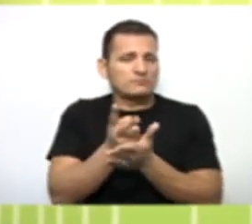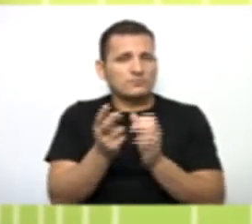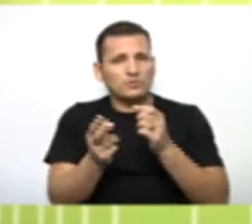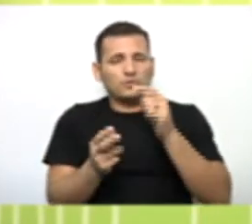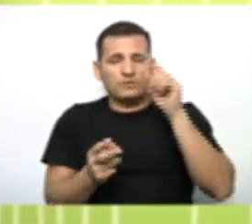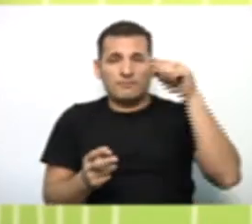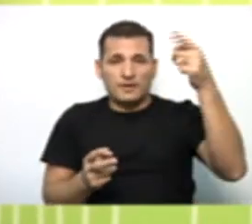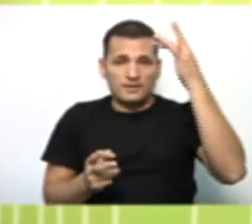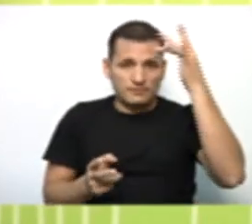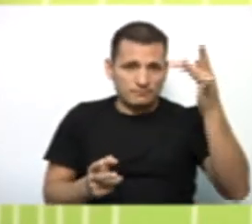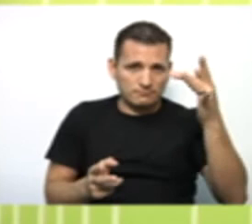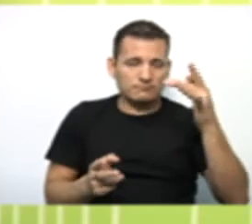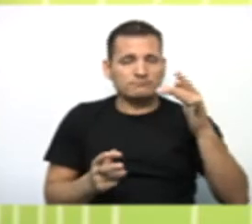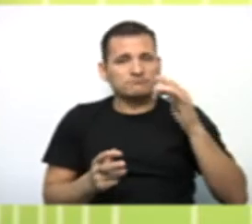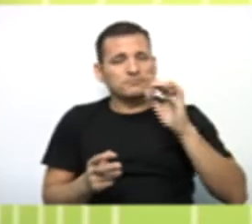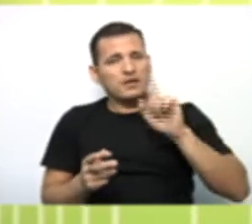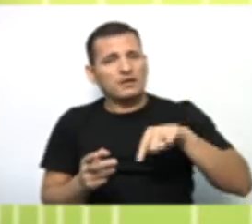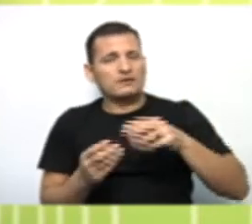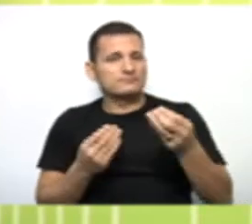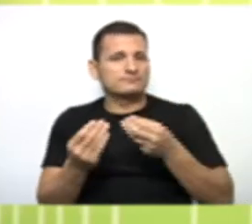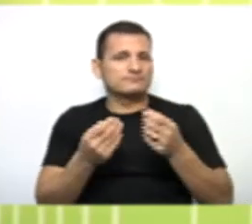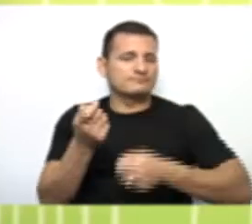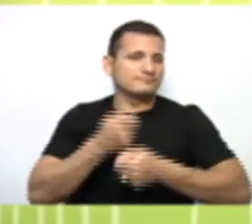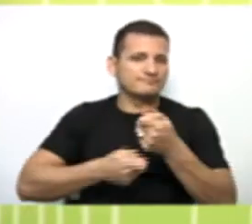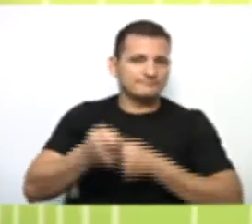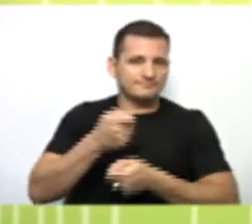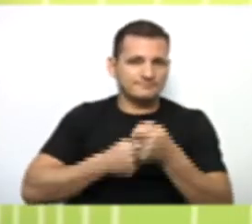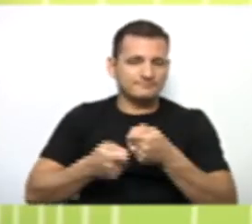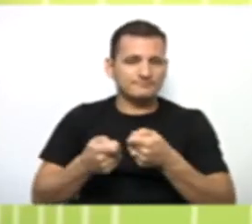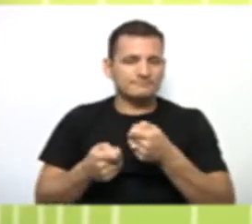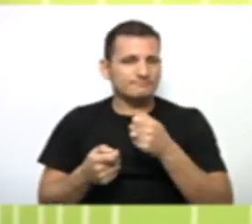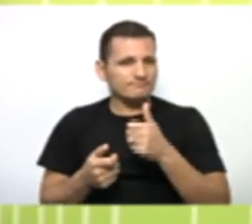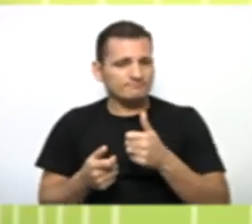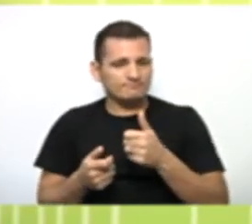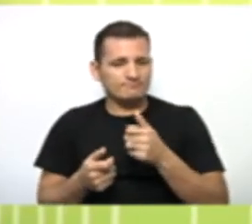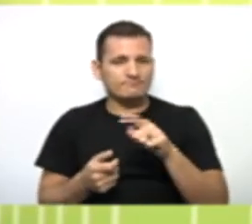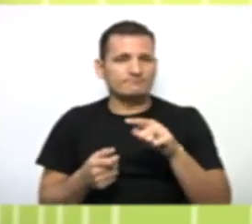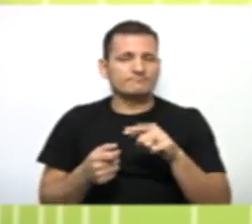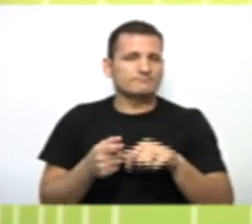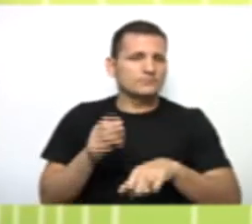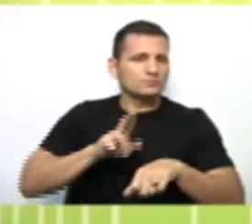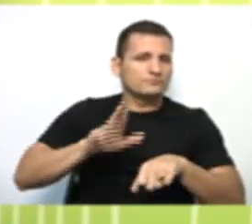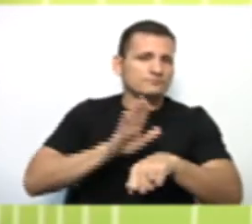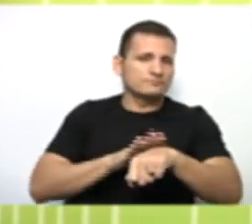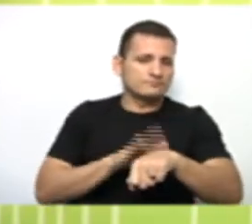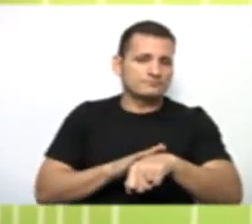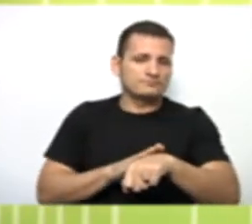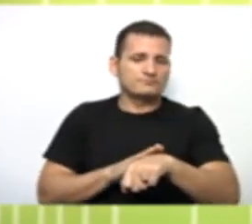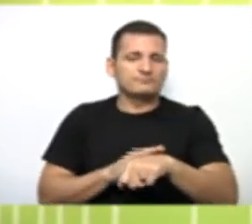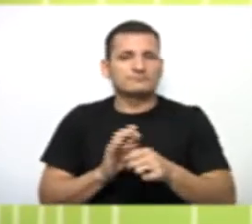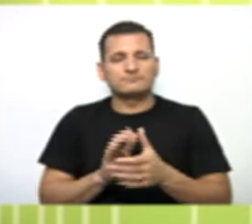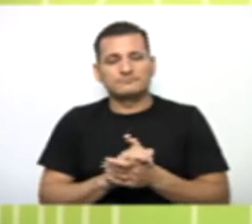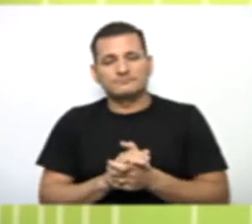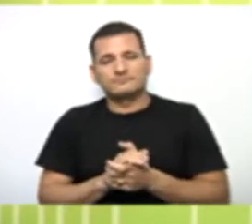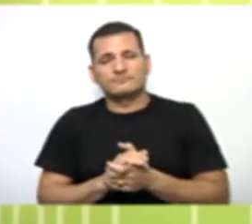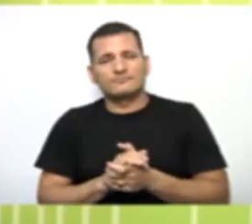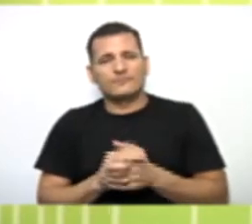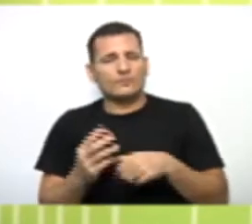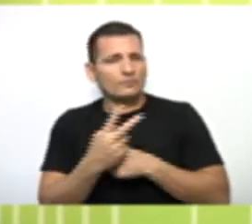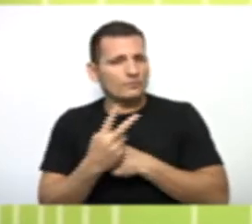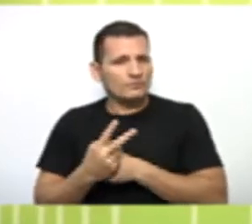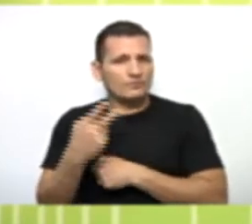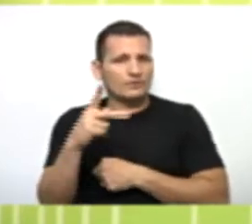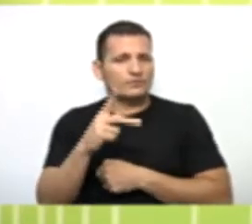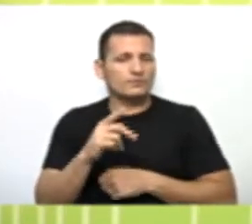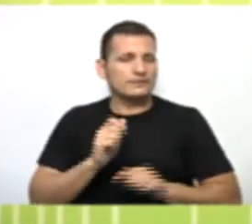depois de amanhã. É uma forma de negociação, tá bom? Trabalhar com o tempo, cuidando da sua